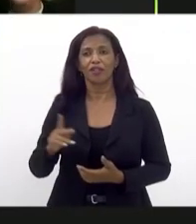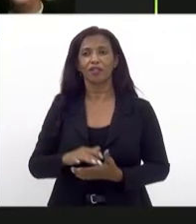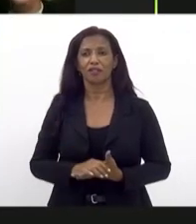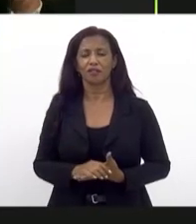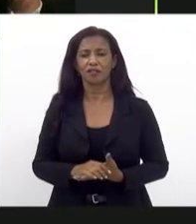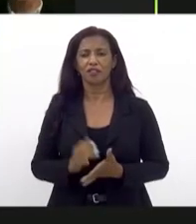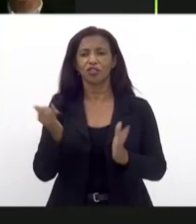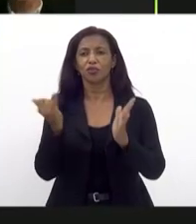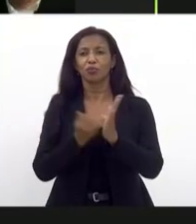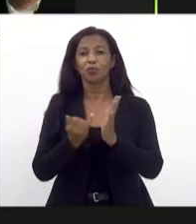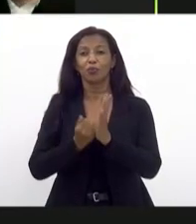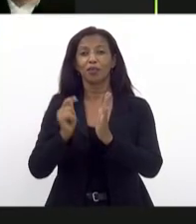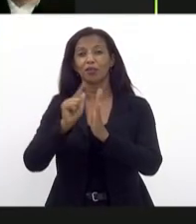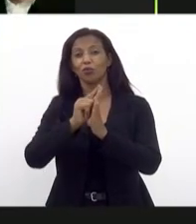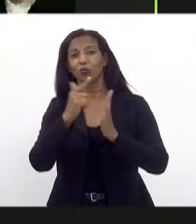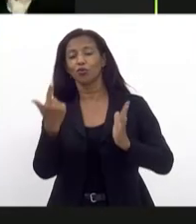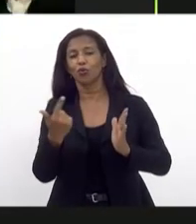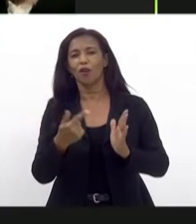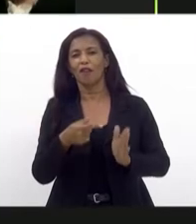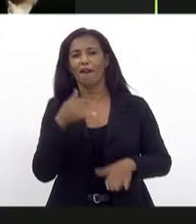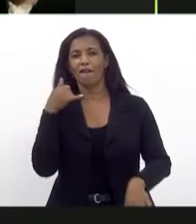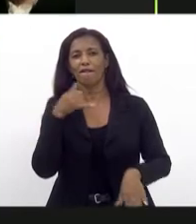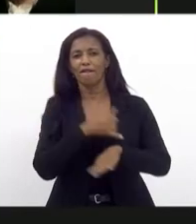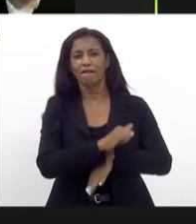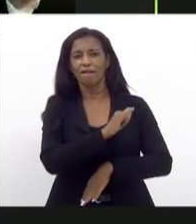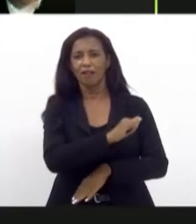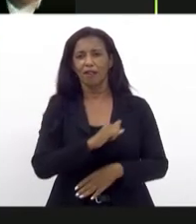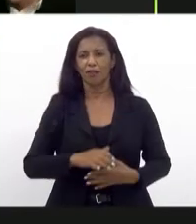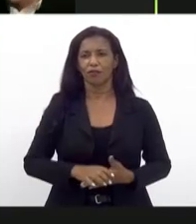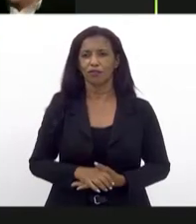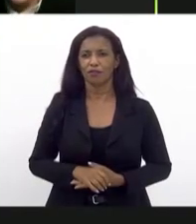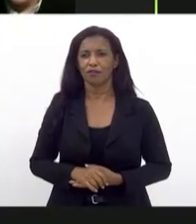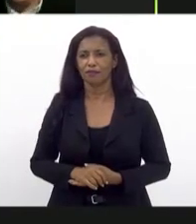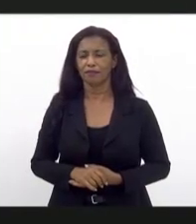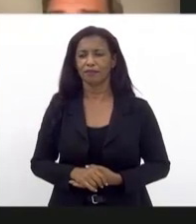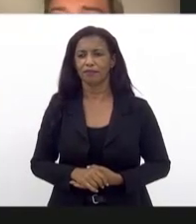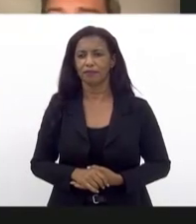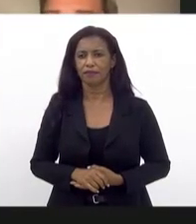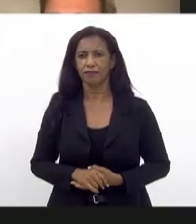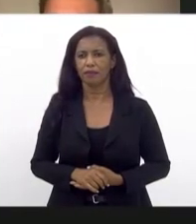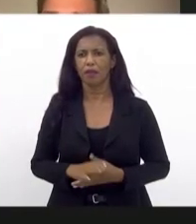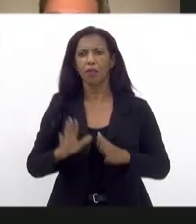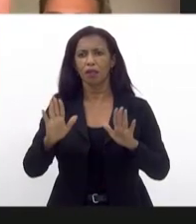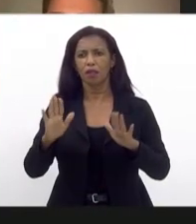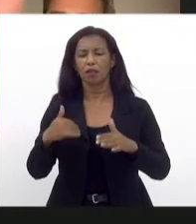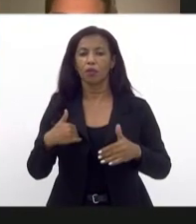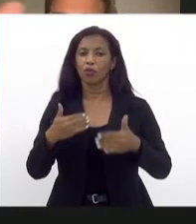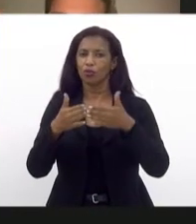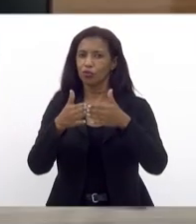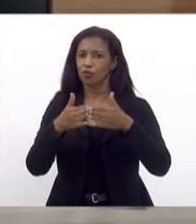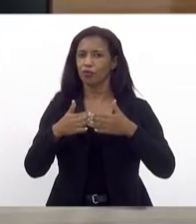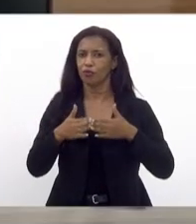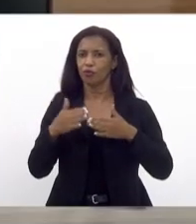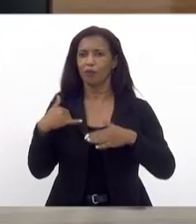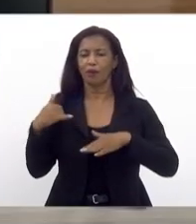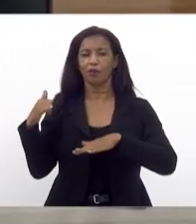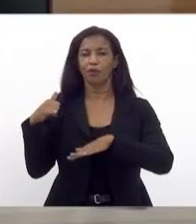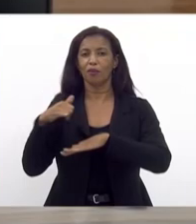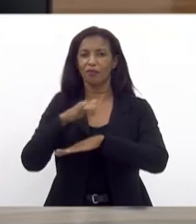quem publica nos jornais os traidores da pátria fluminense. Então, eu já vou me desculpar aqui, que eu tenho uma